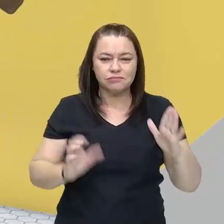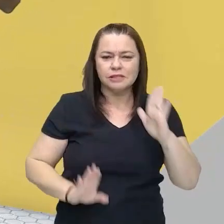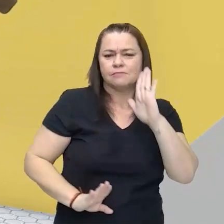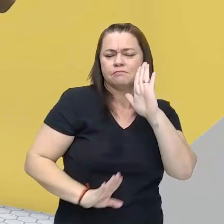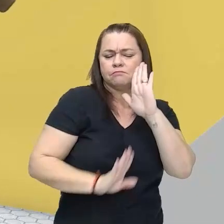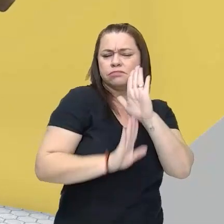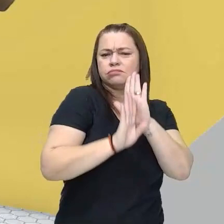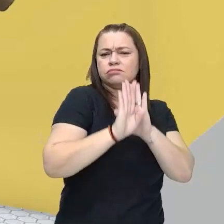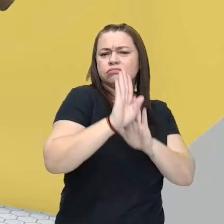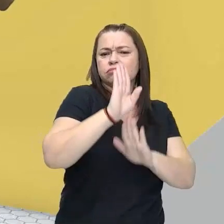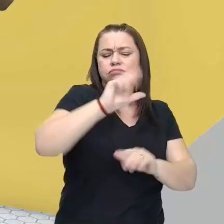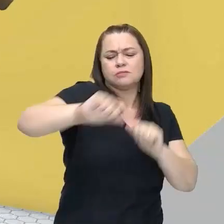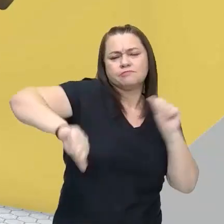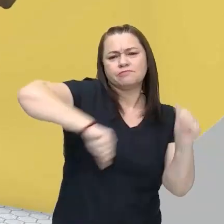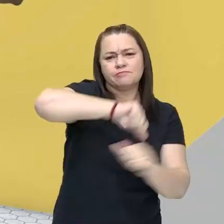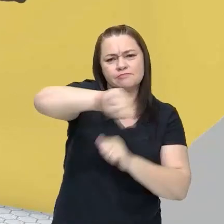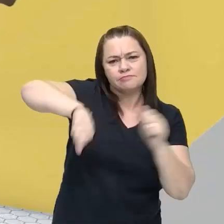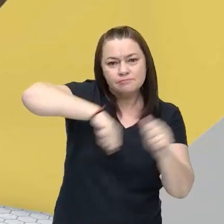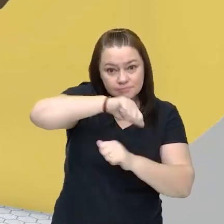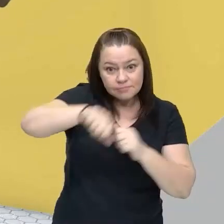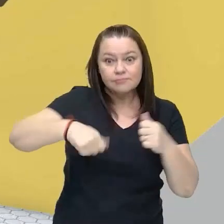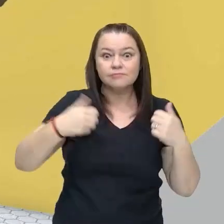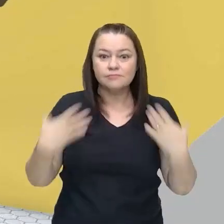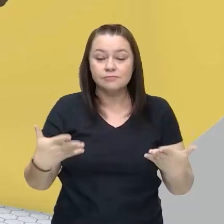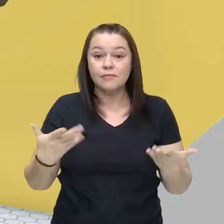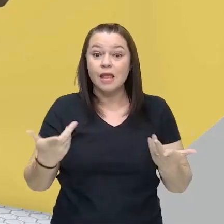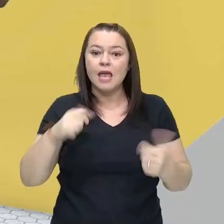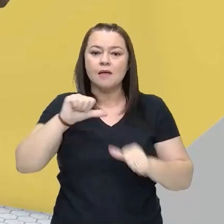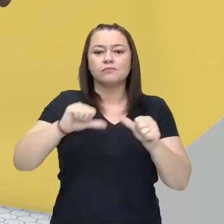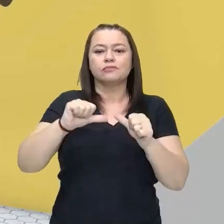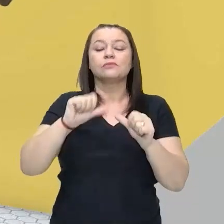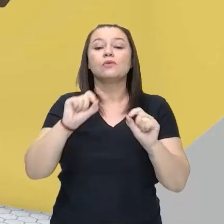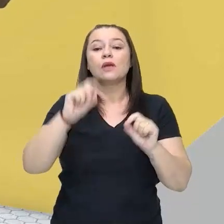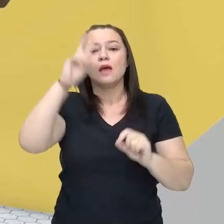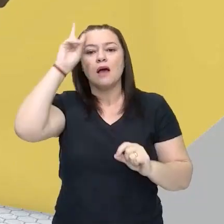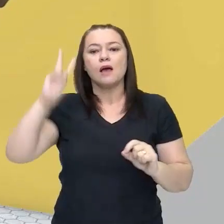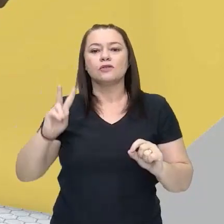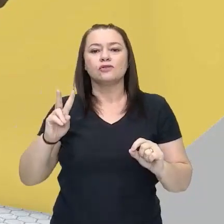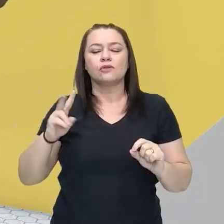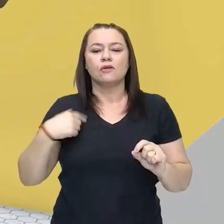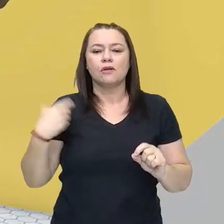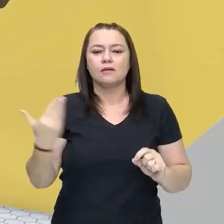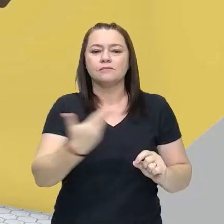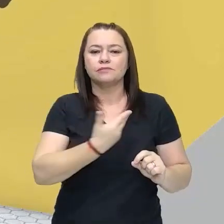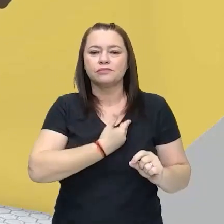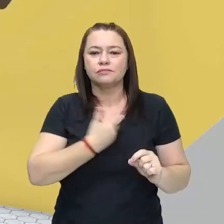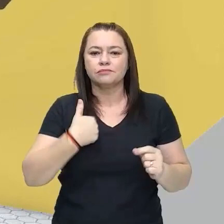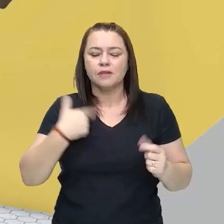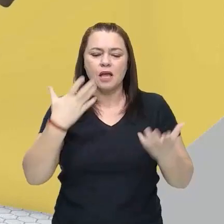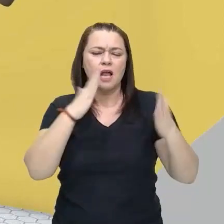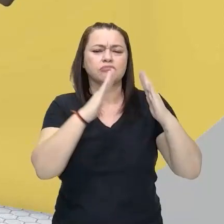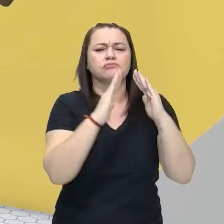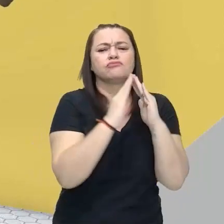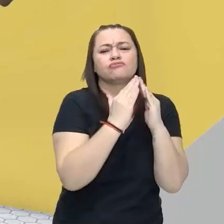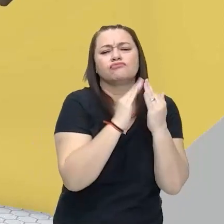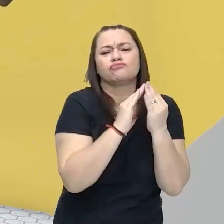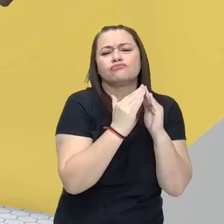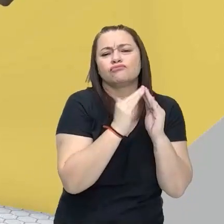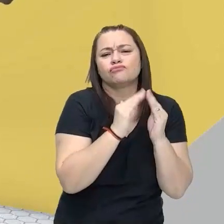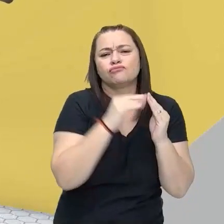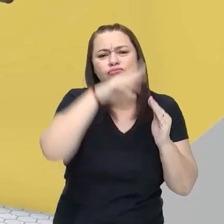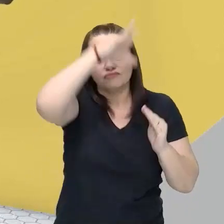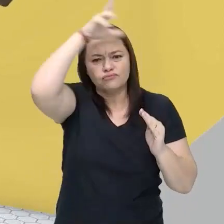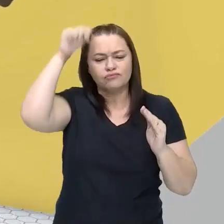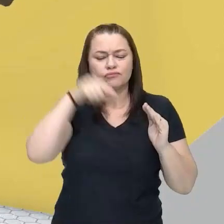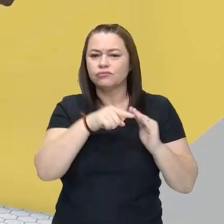crescimento econômico gigante, o que mudou a nossa história, o que mudou o nosso cenário. Aquelas casinhas de palhas que antes